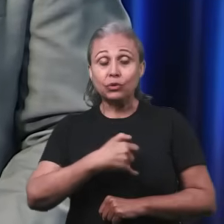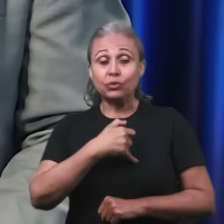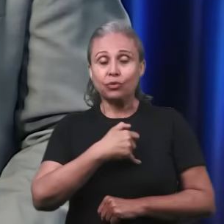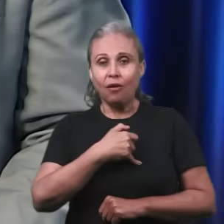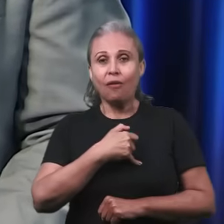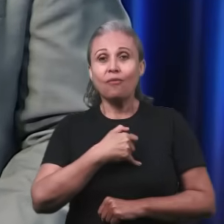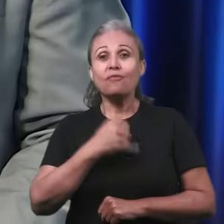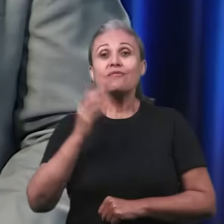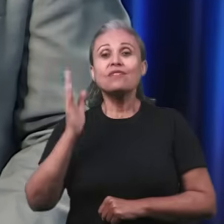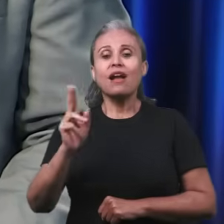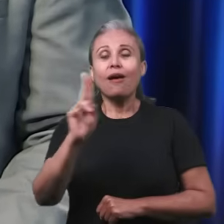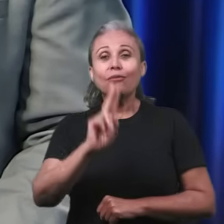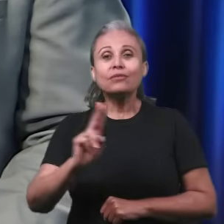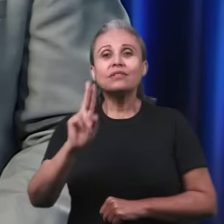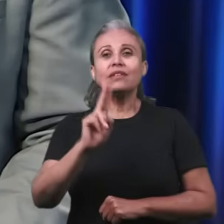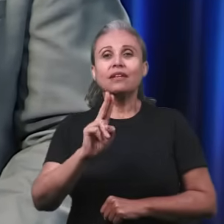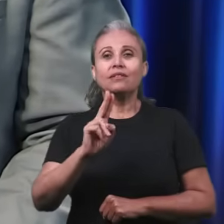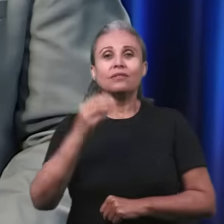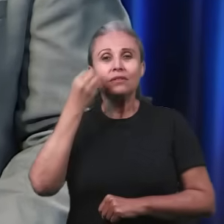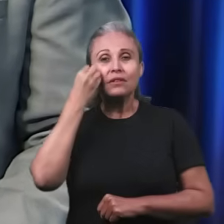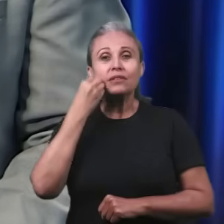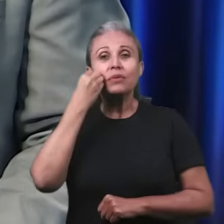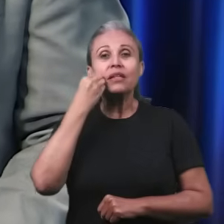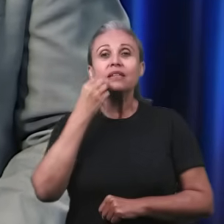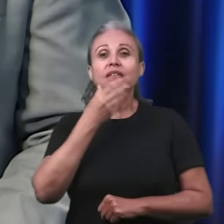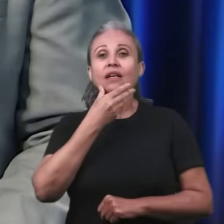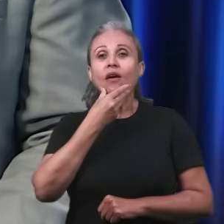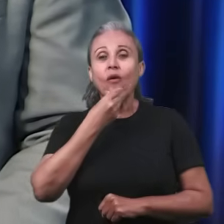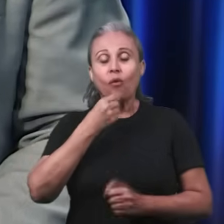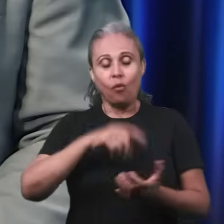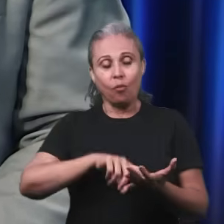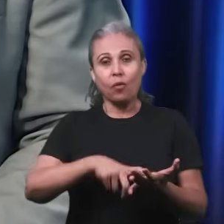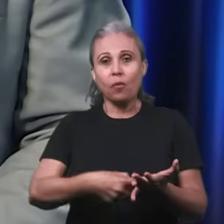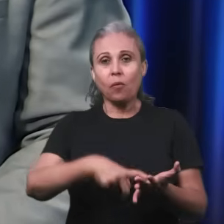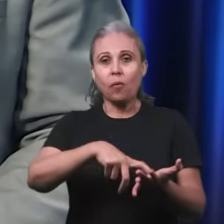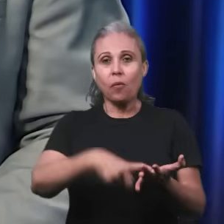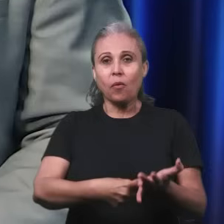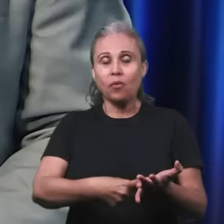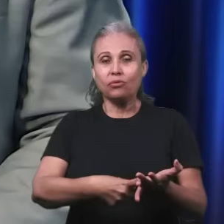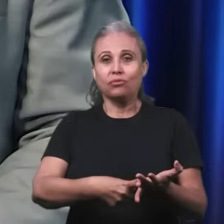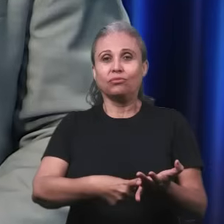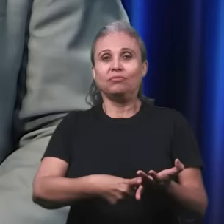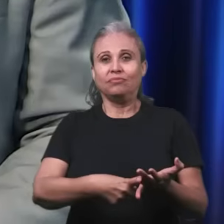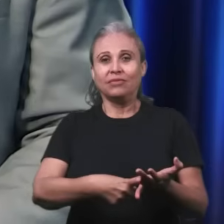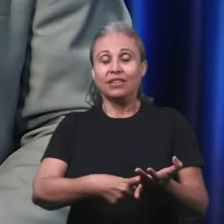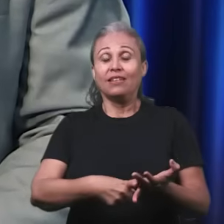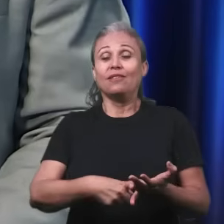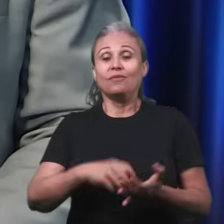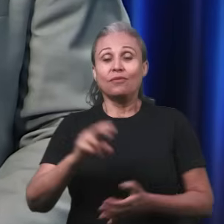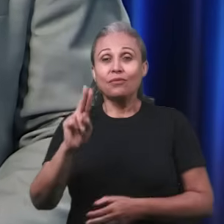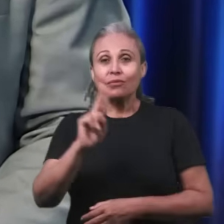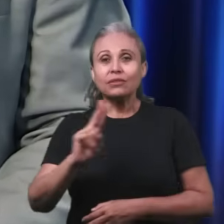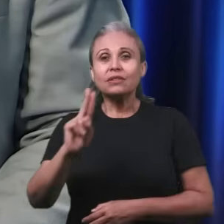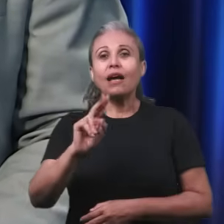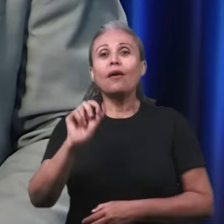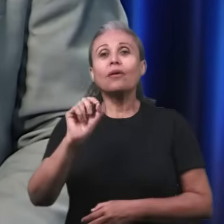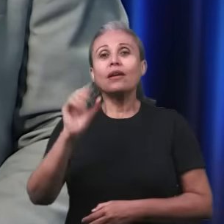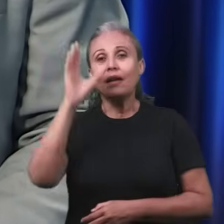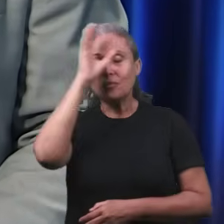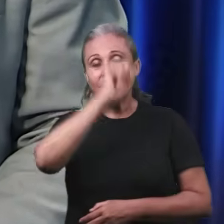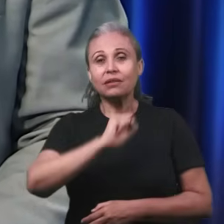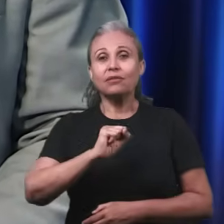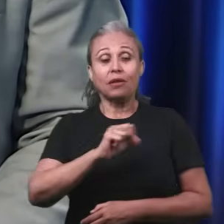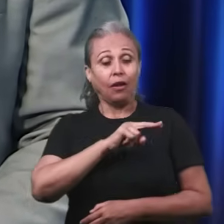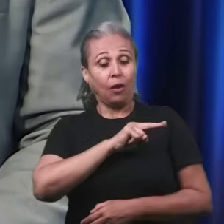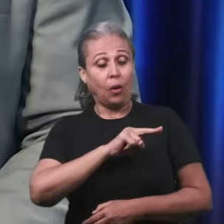do nome de Jesus. Assim, não temos prata nem ouro, mas em nome de Jesus, levanta-te